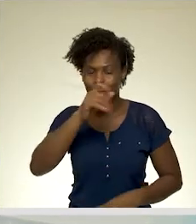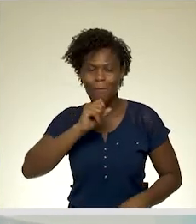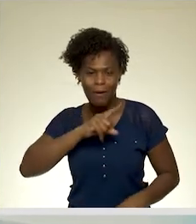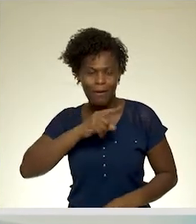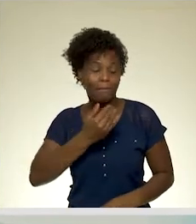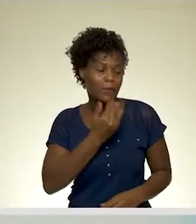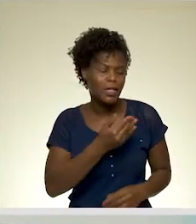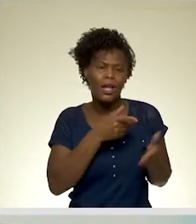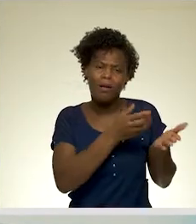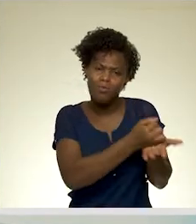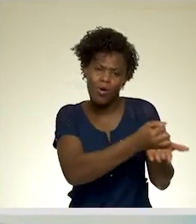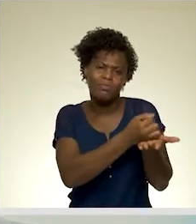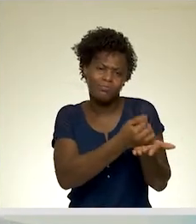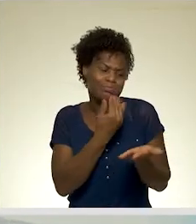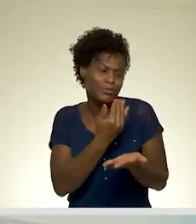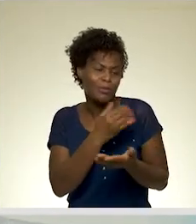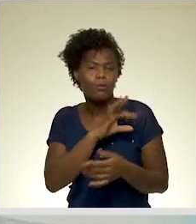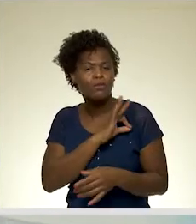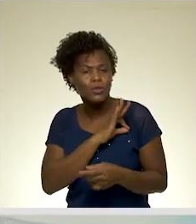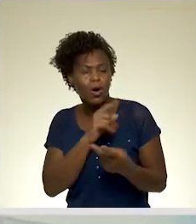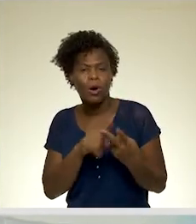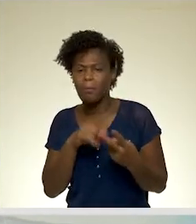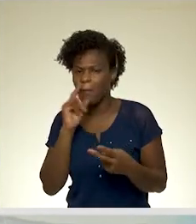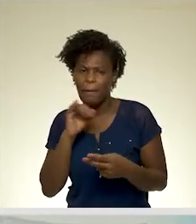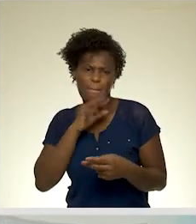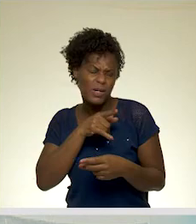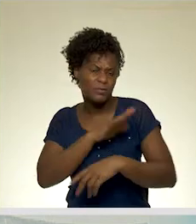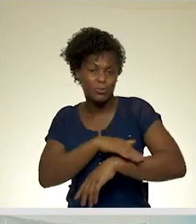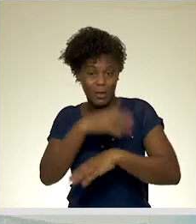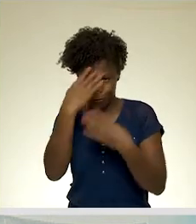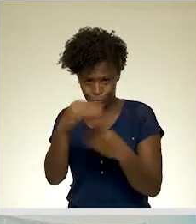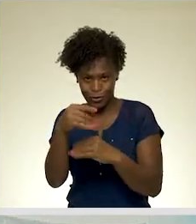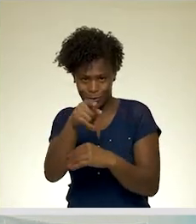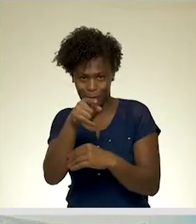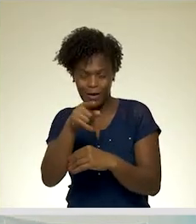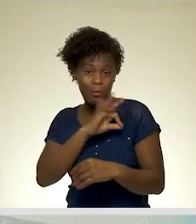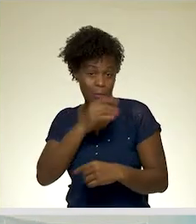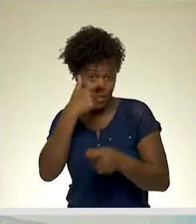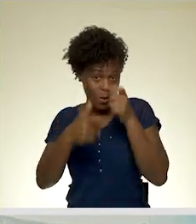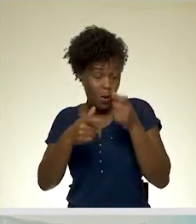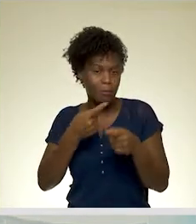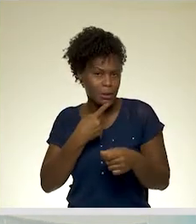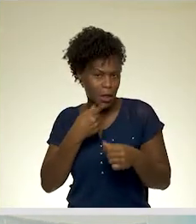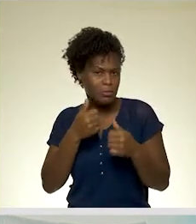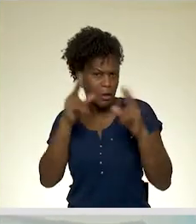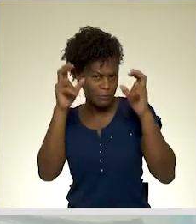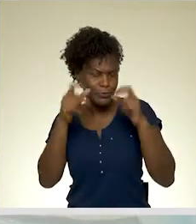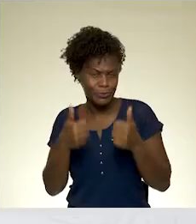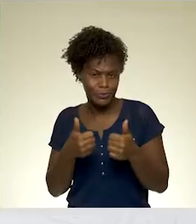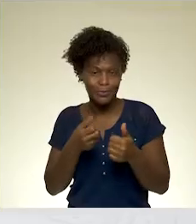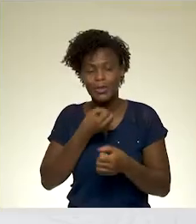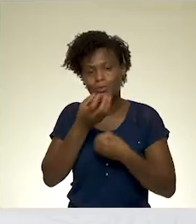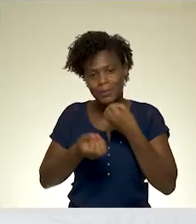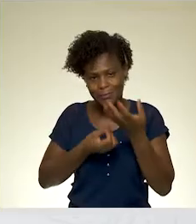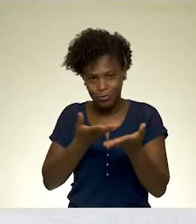podem pedir apoio aos professores, pais, encarregados de educação, pessoal que entende da matéria. O